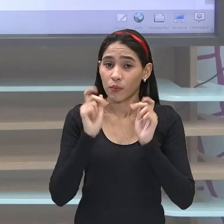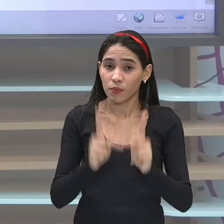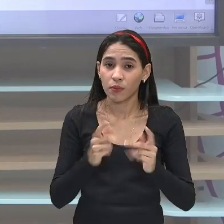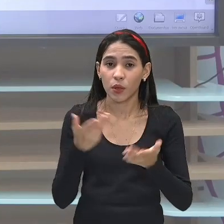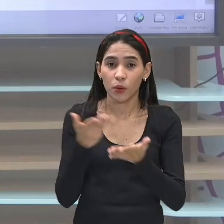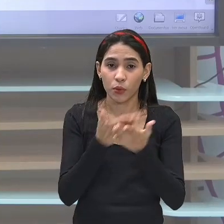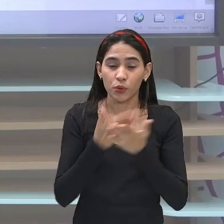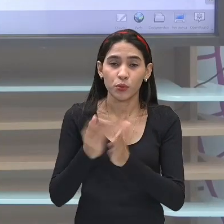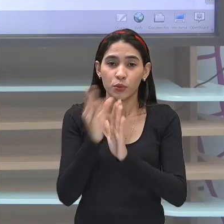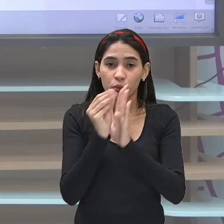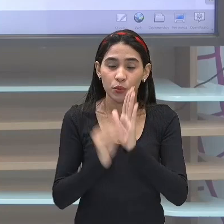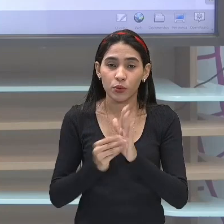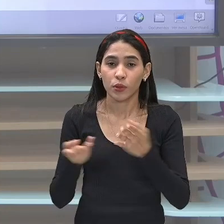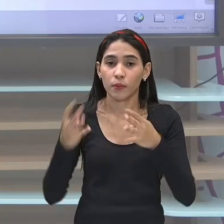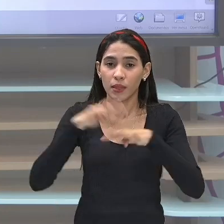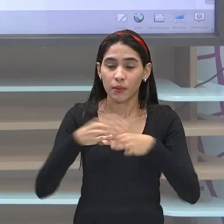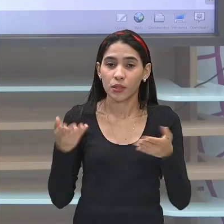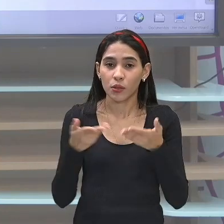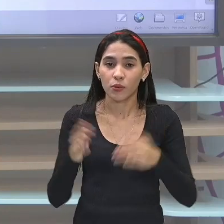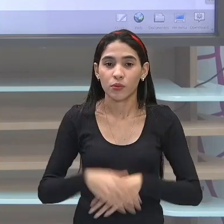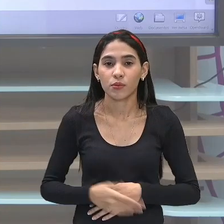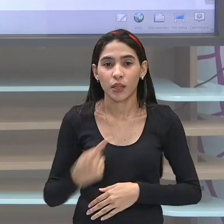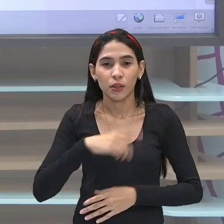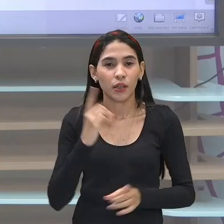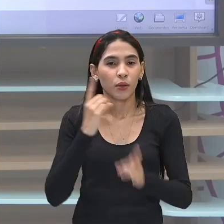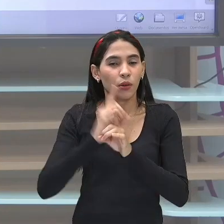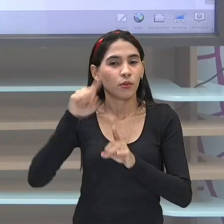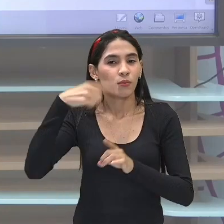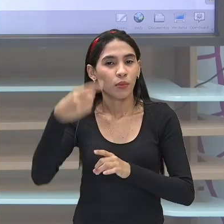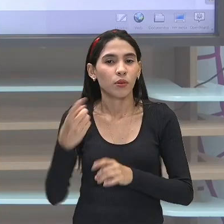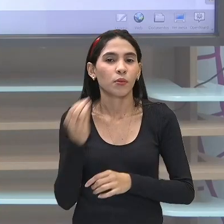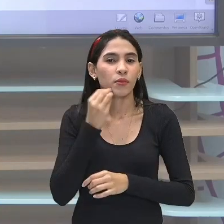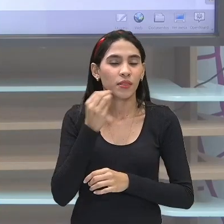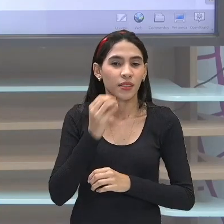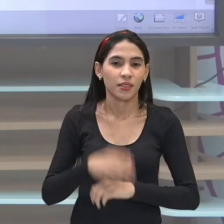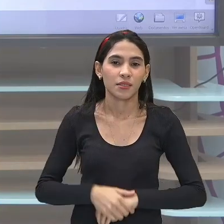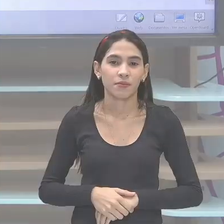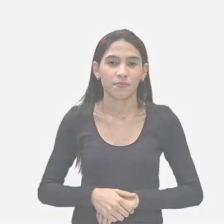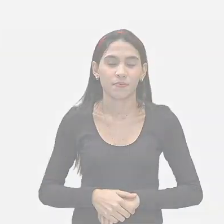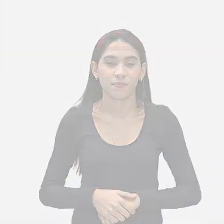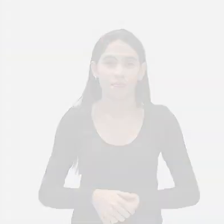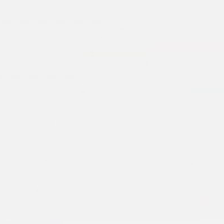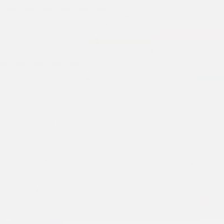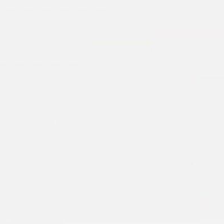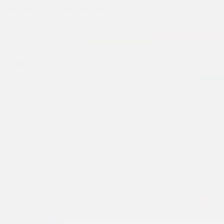Esse foi o conteúdo da nossa aula de hoje e a gente se encontra aqui numa próxima oportunidade. Até lá!